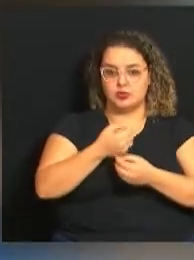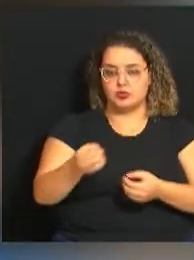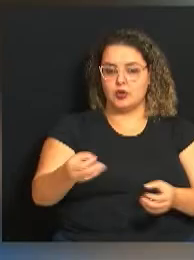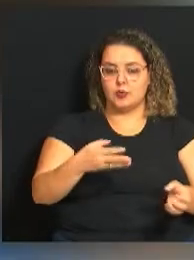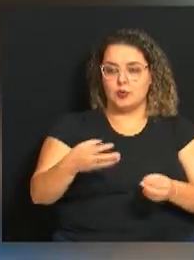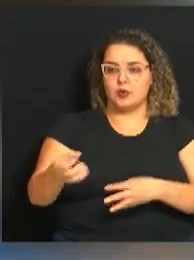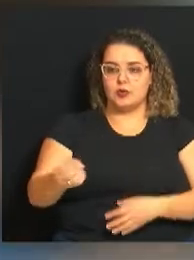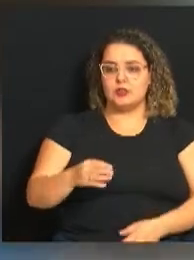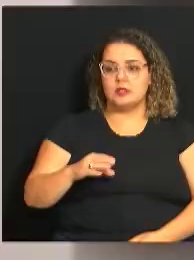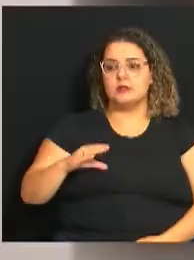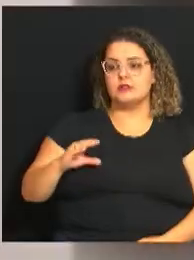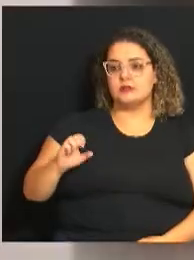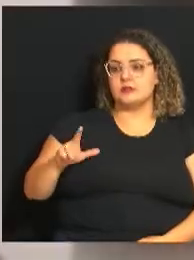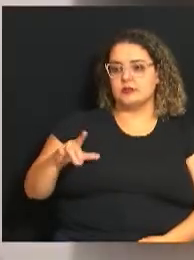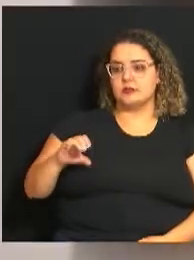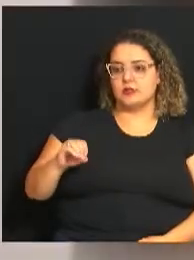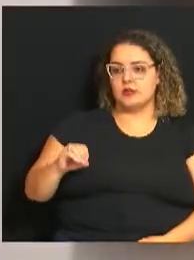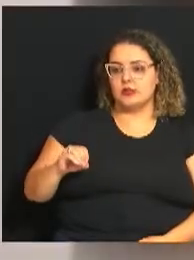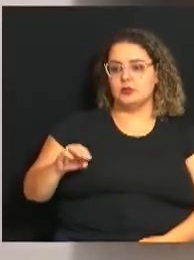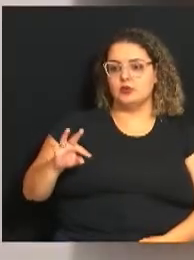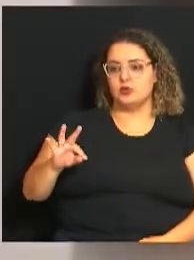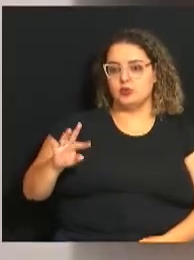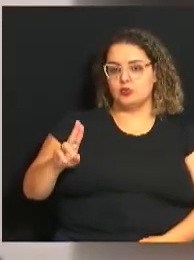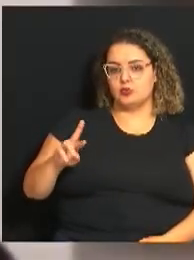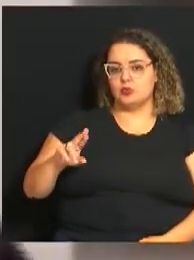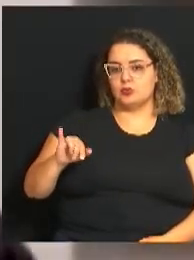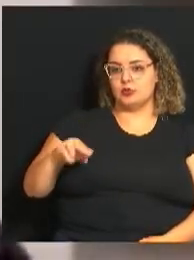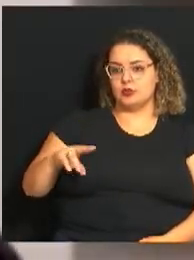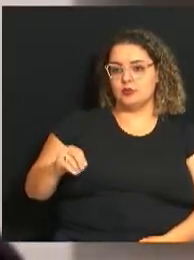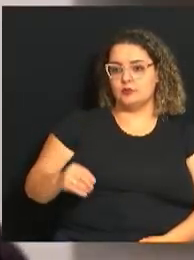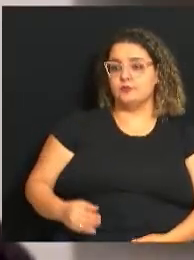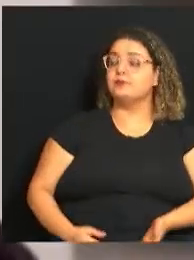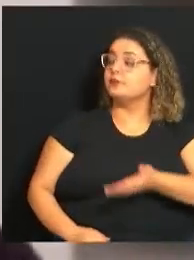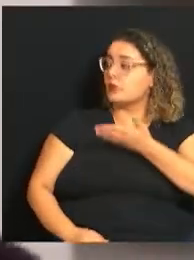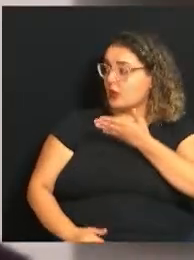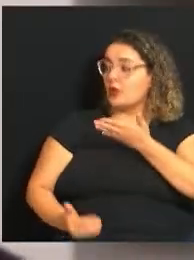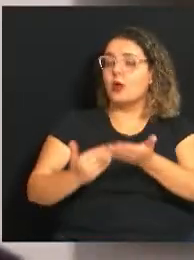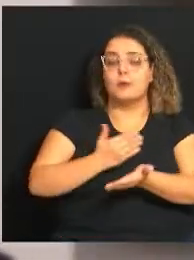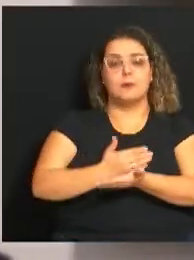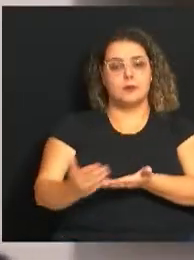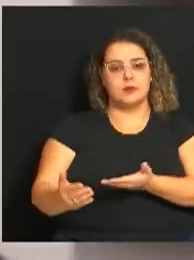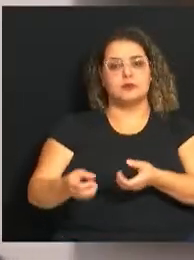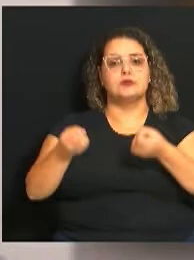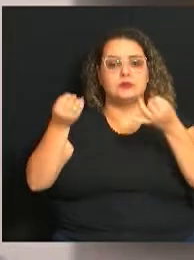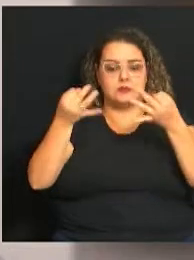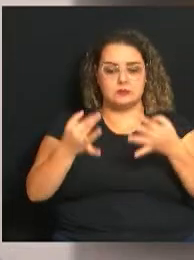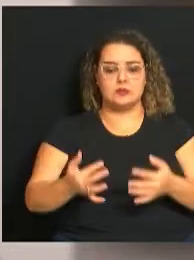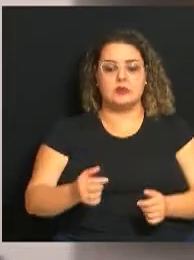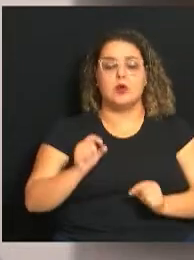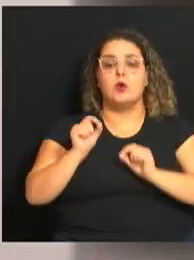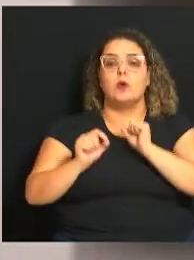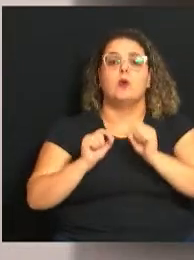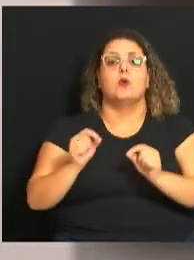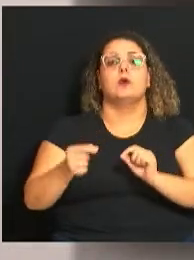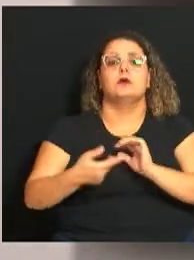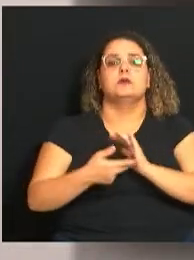Turino, historiador. Márcia começou sua apresentação explicando o que foi a Semana de Arte Moderna